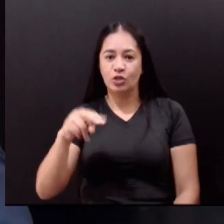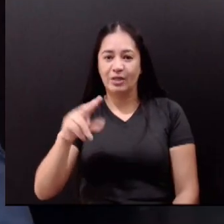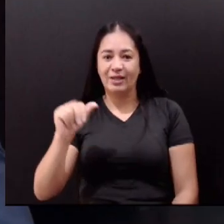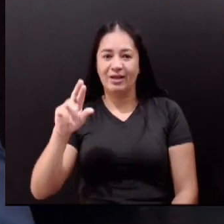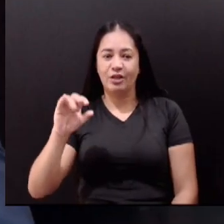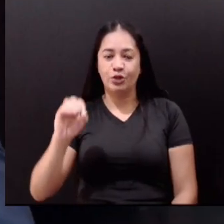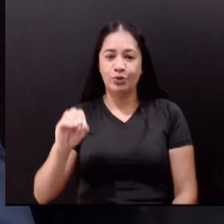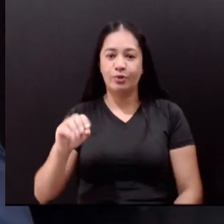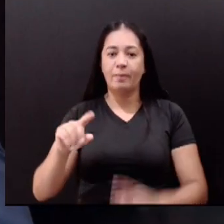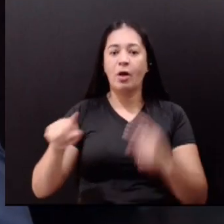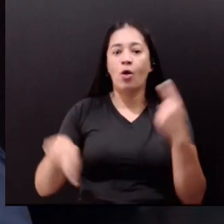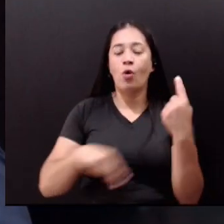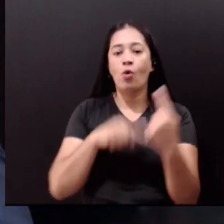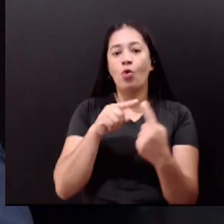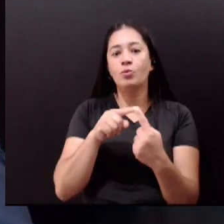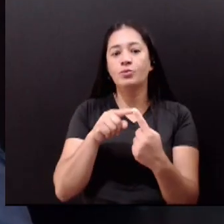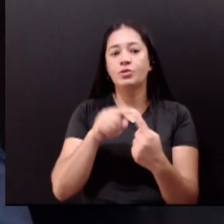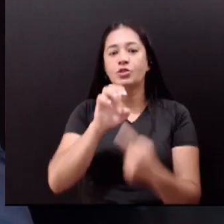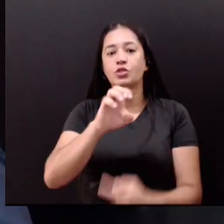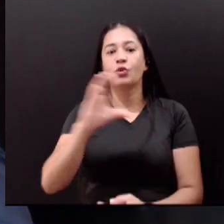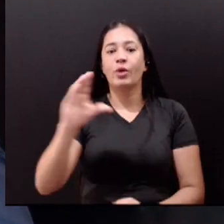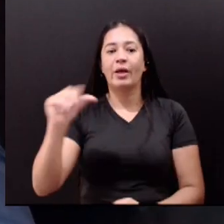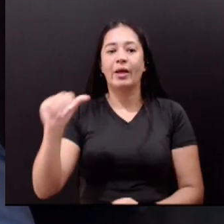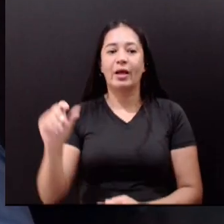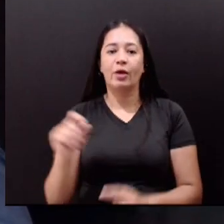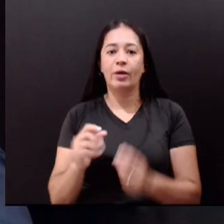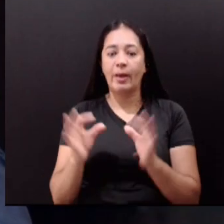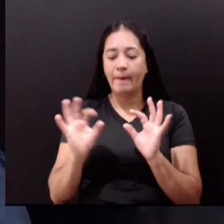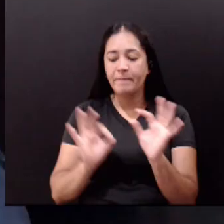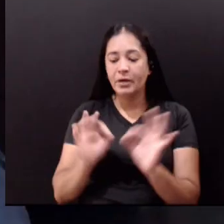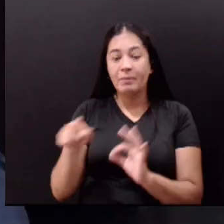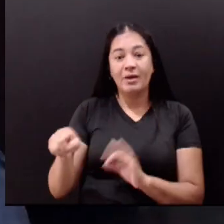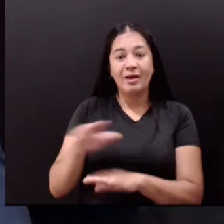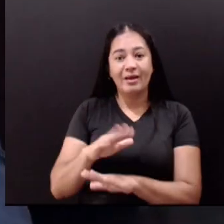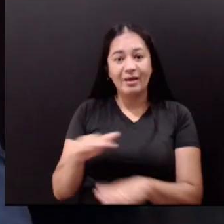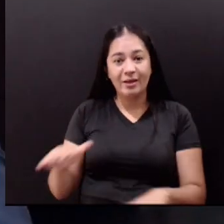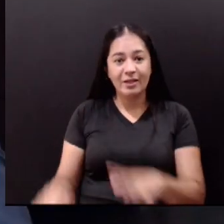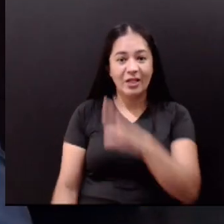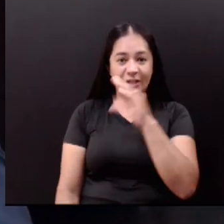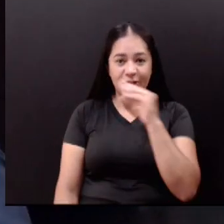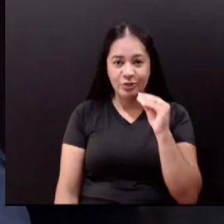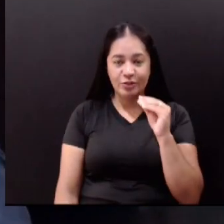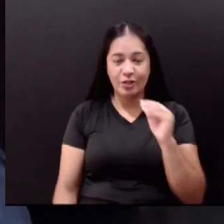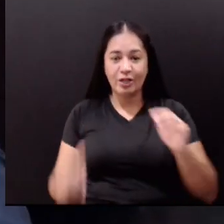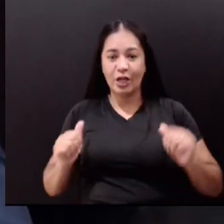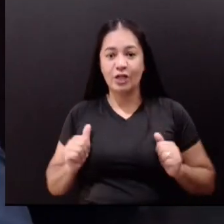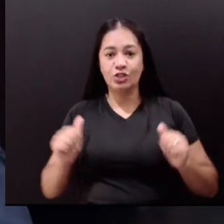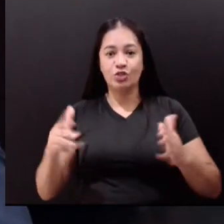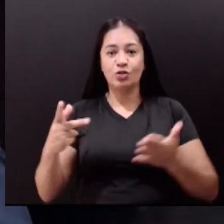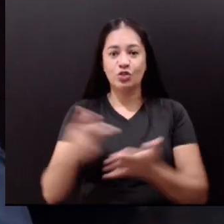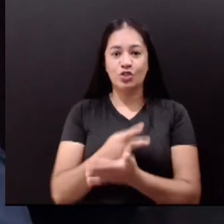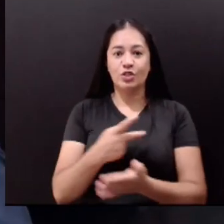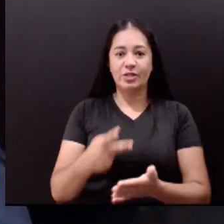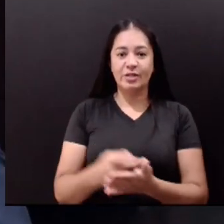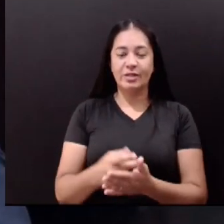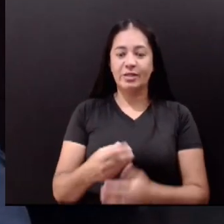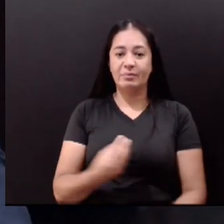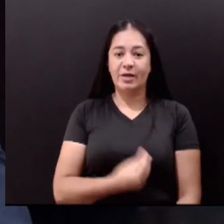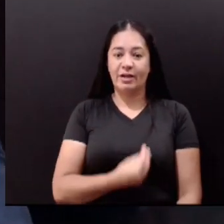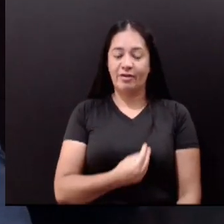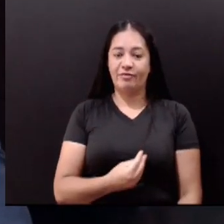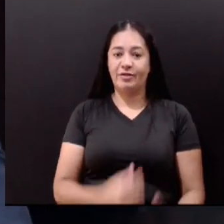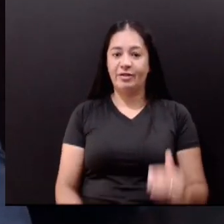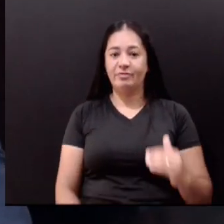do ECA é preparar aquela criança e adolescente que cometeu um ato infracional para a vida adulta, né, na esperança de que ela não